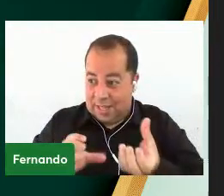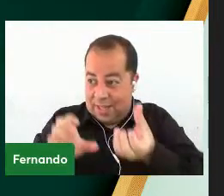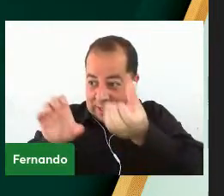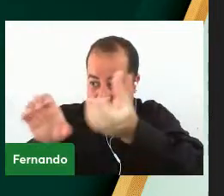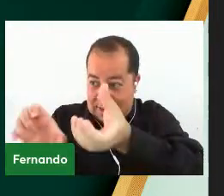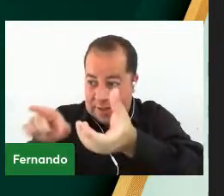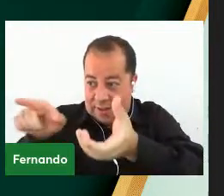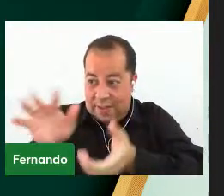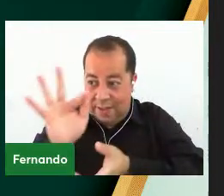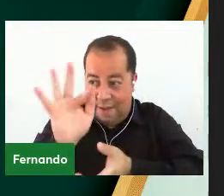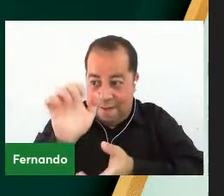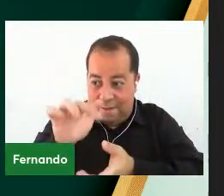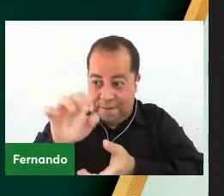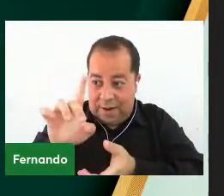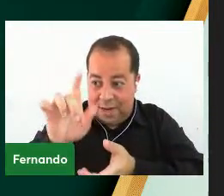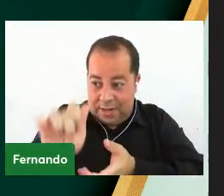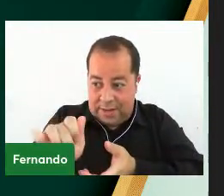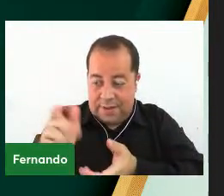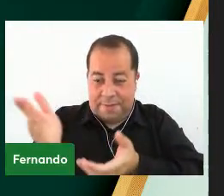Fernanda Francis Gonçalves.